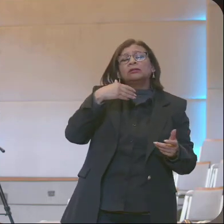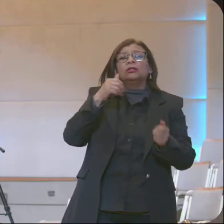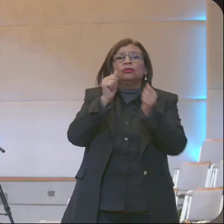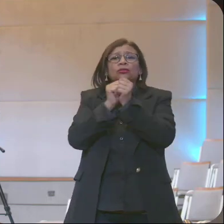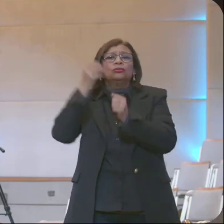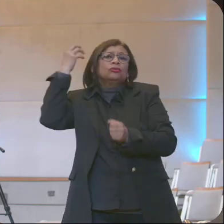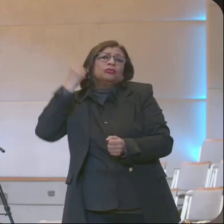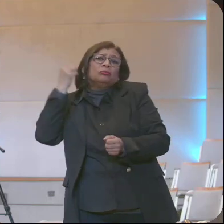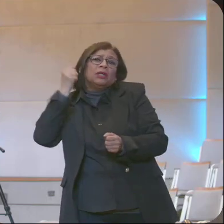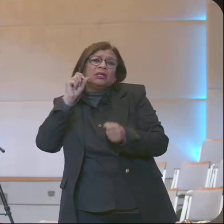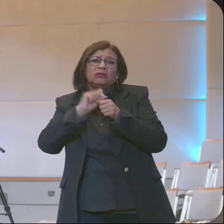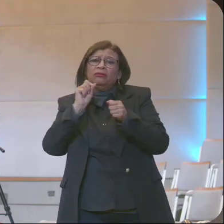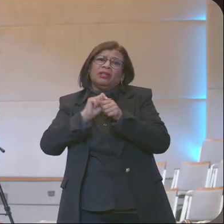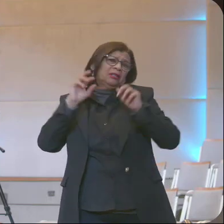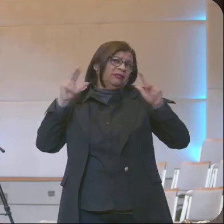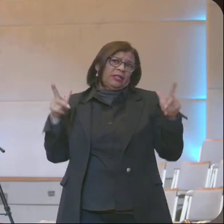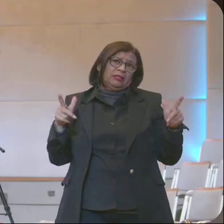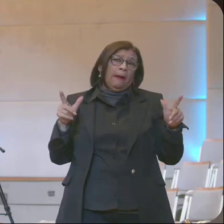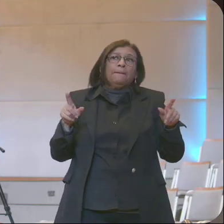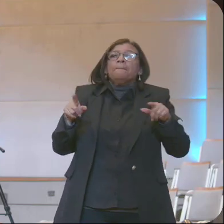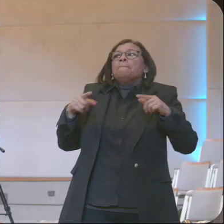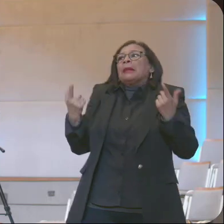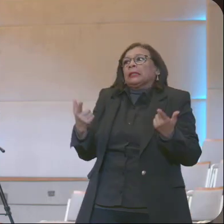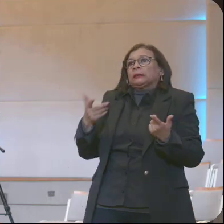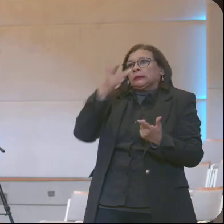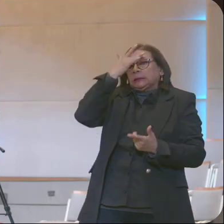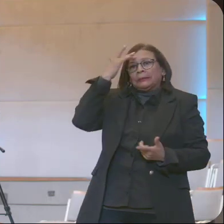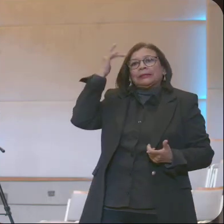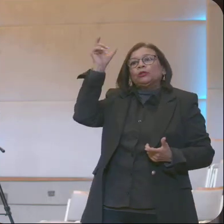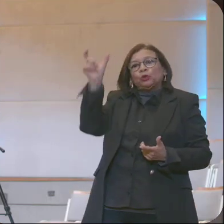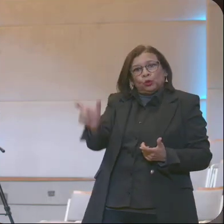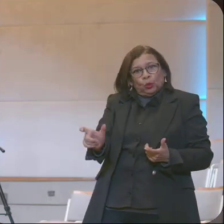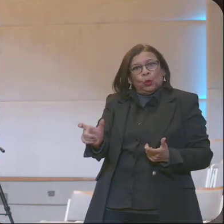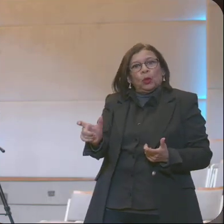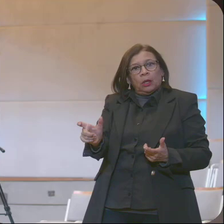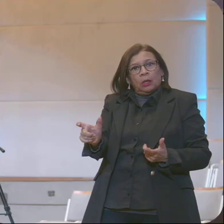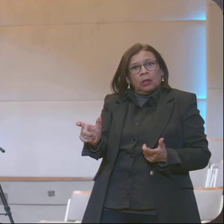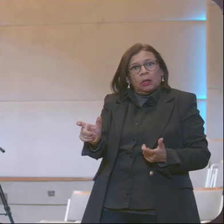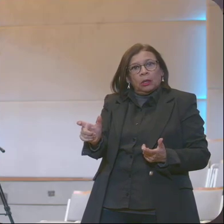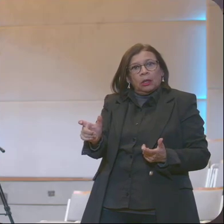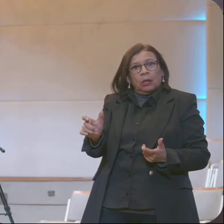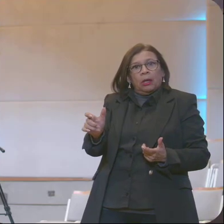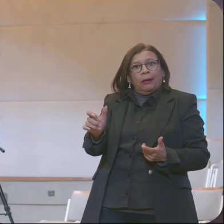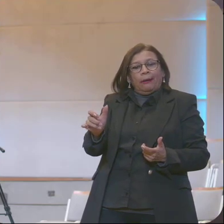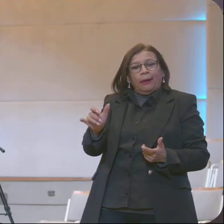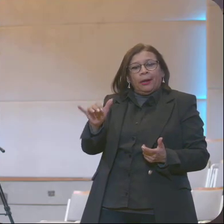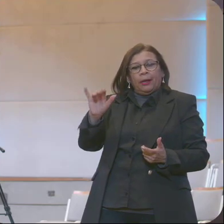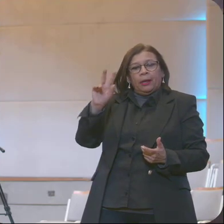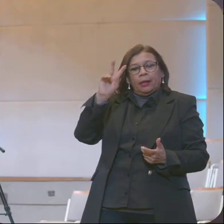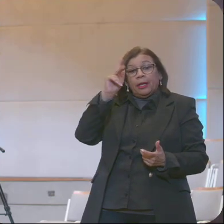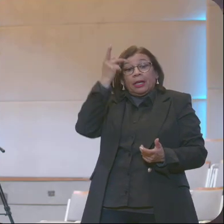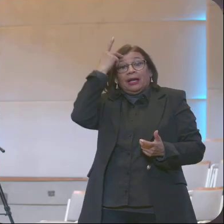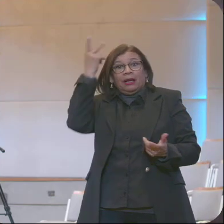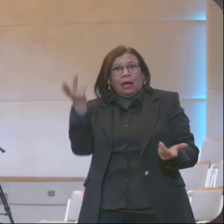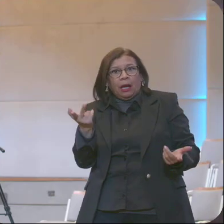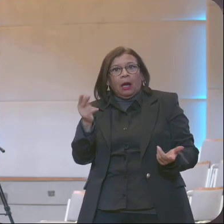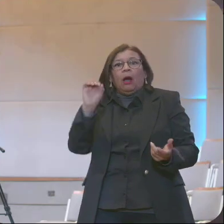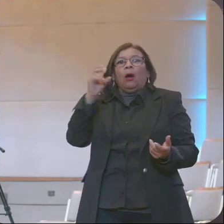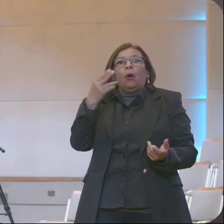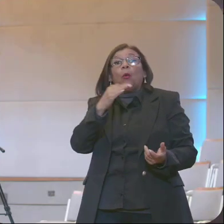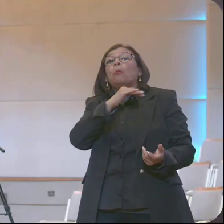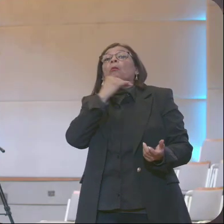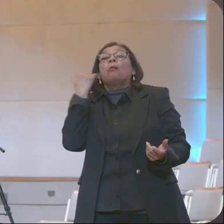diferença. Agora, se a pessoa se enganasse ou